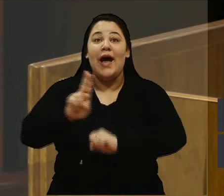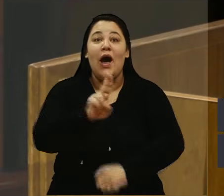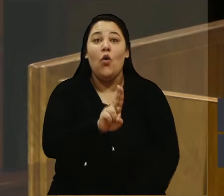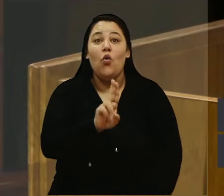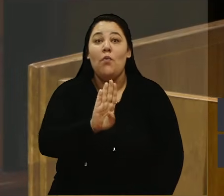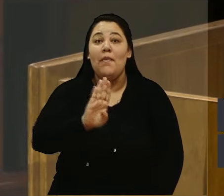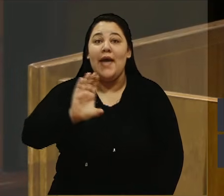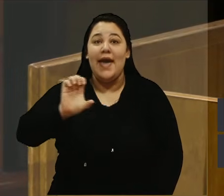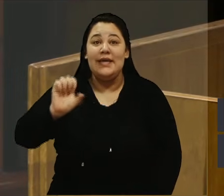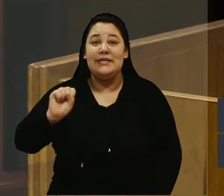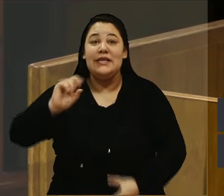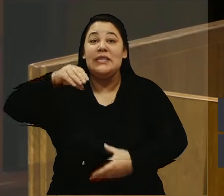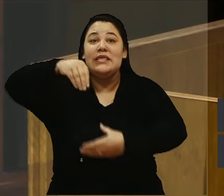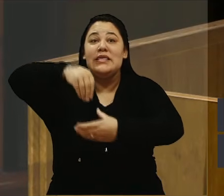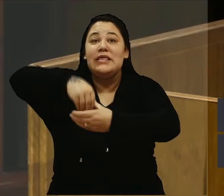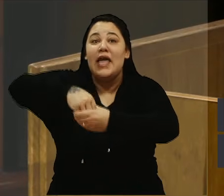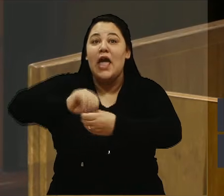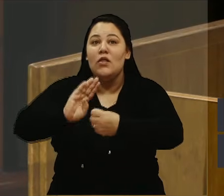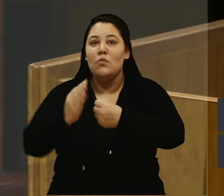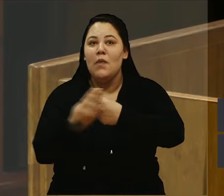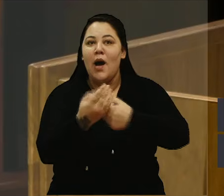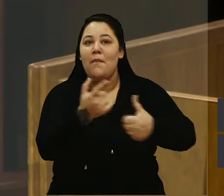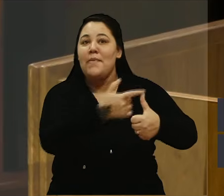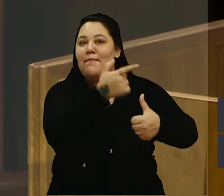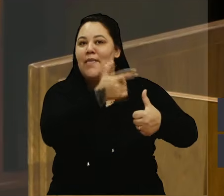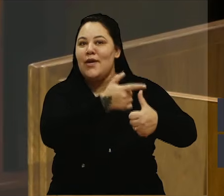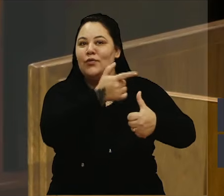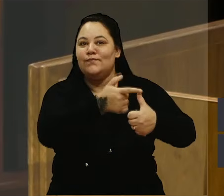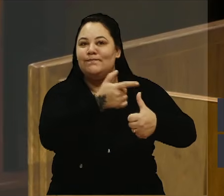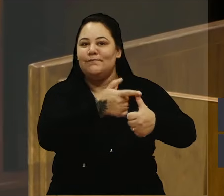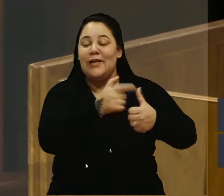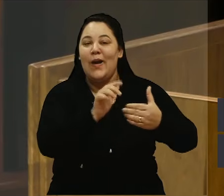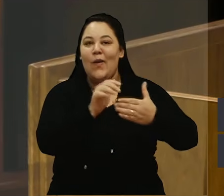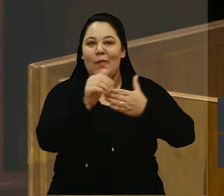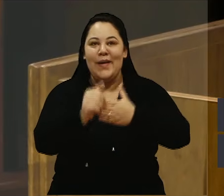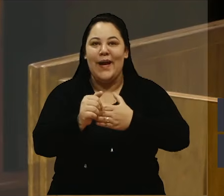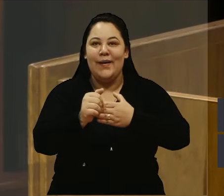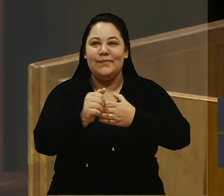seus bairros. E as orientações das UBSs, porque